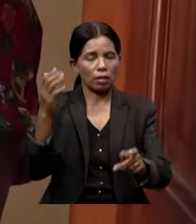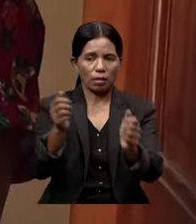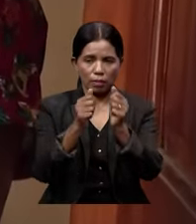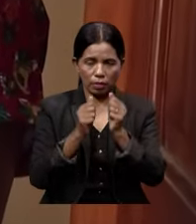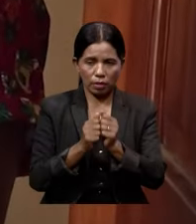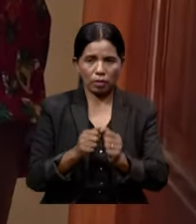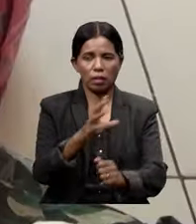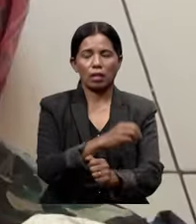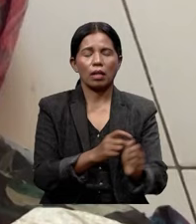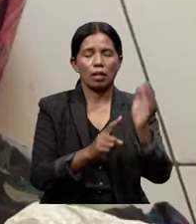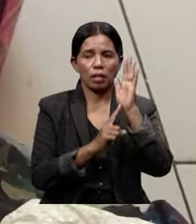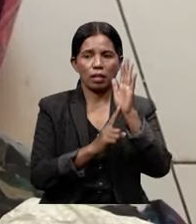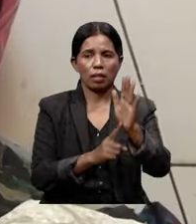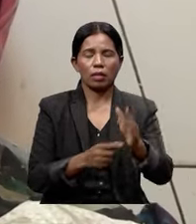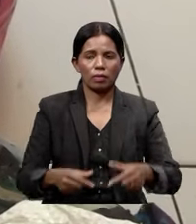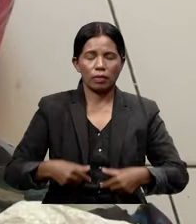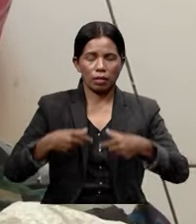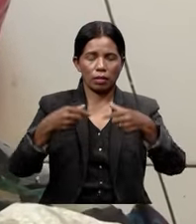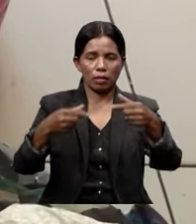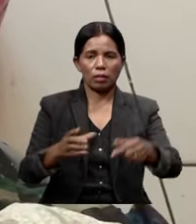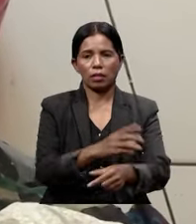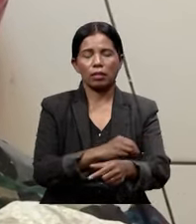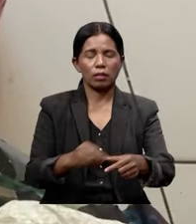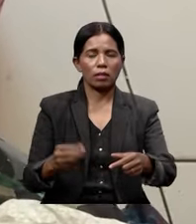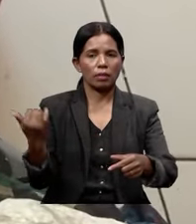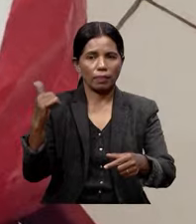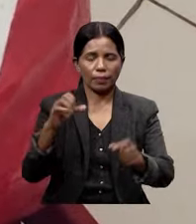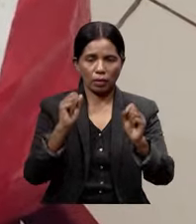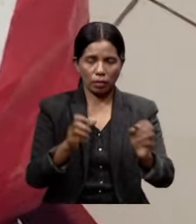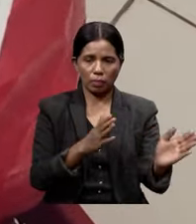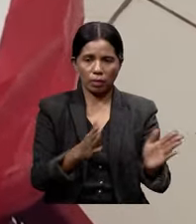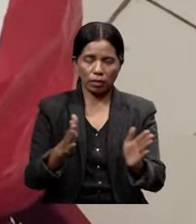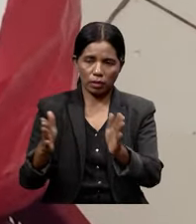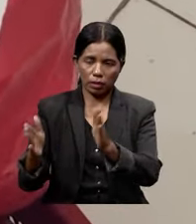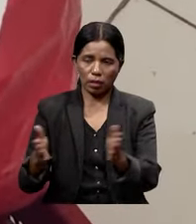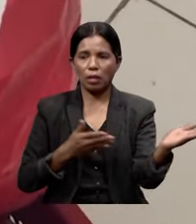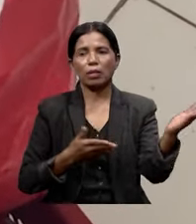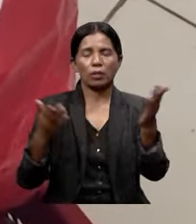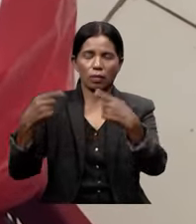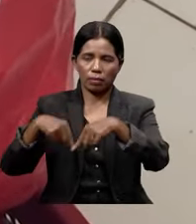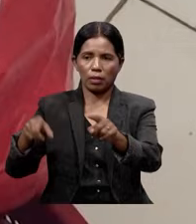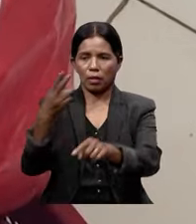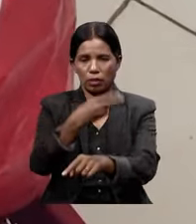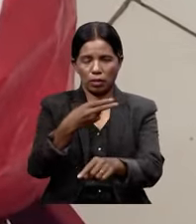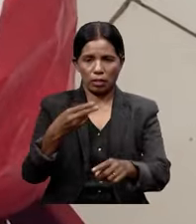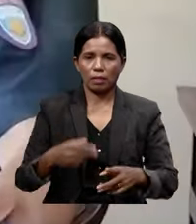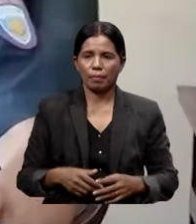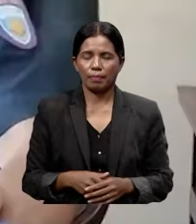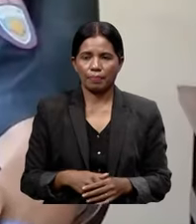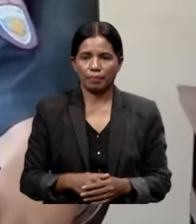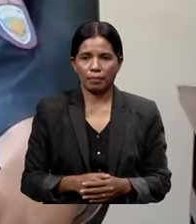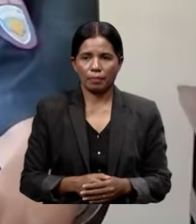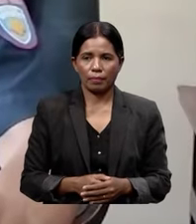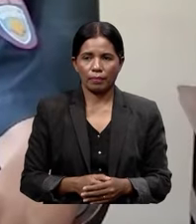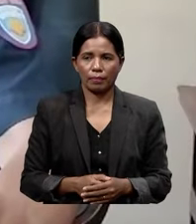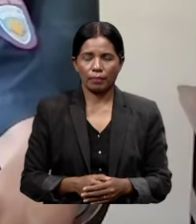com evidência entrega ou nova parte imigração ou de processo de deportação da Indonésia.